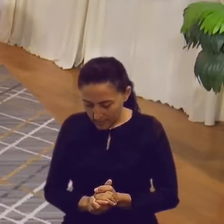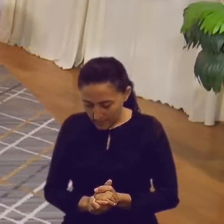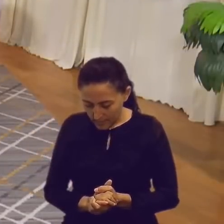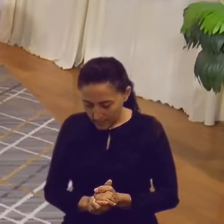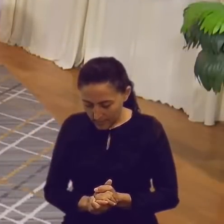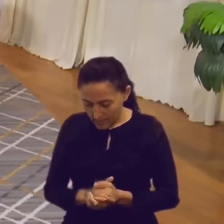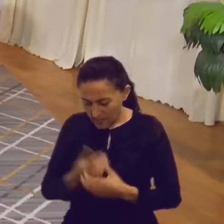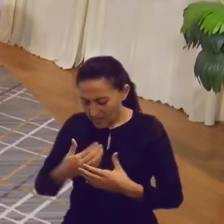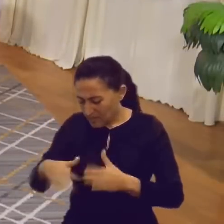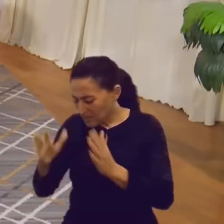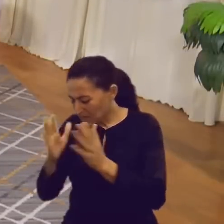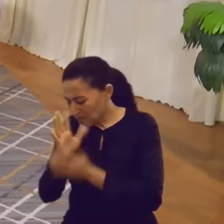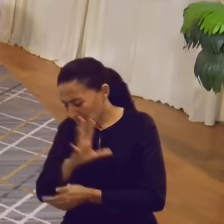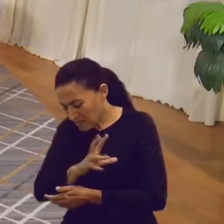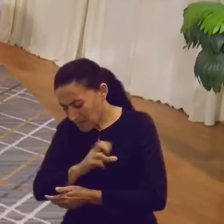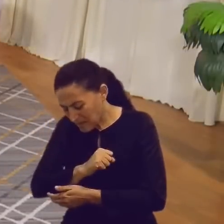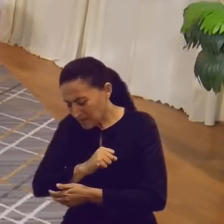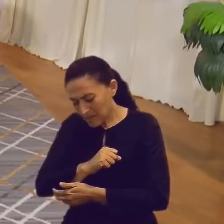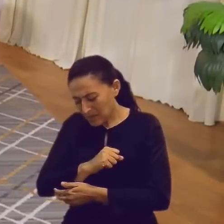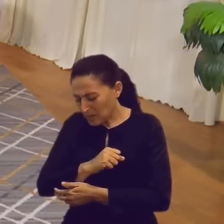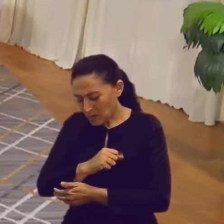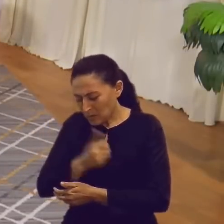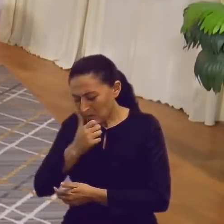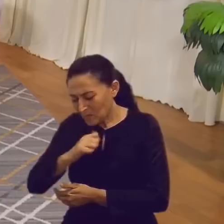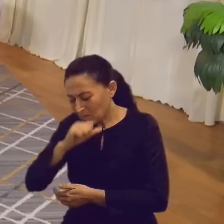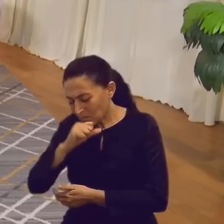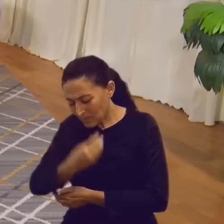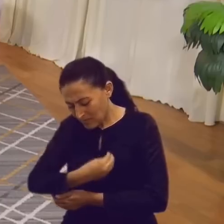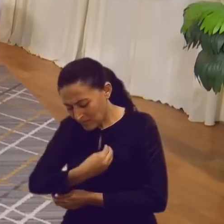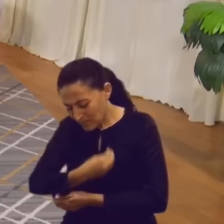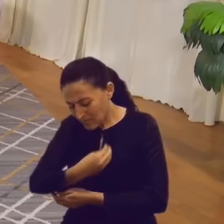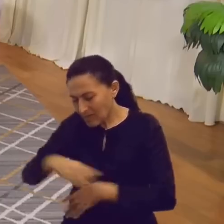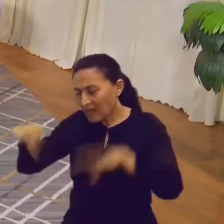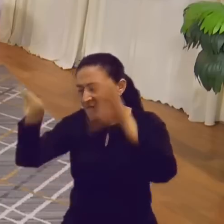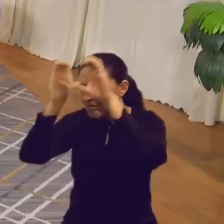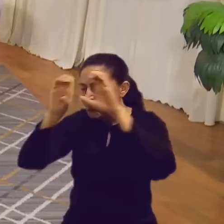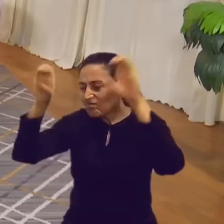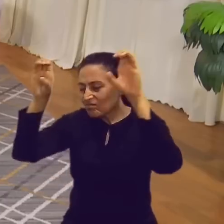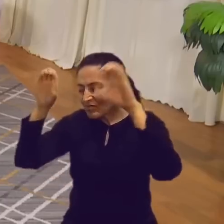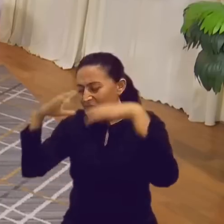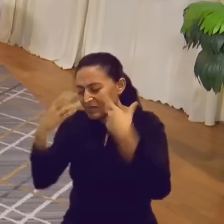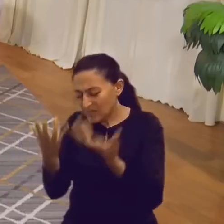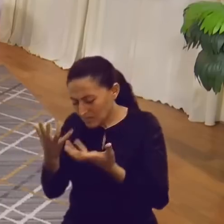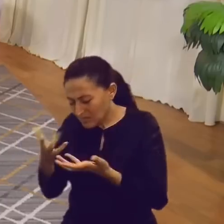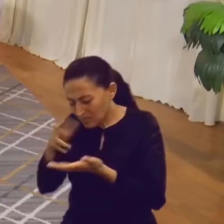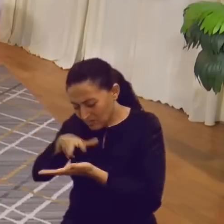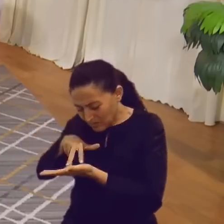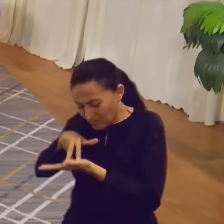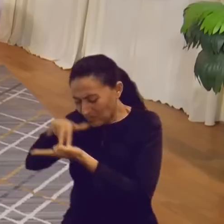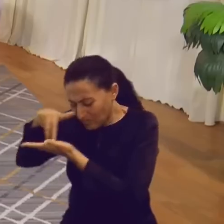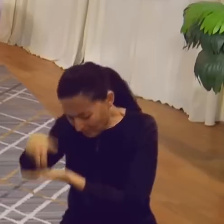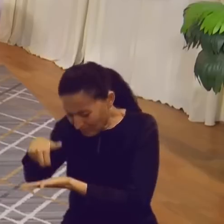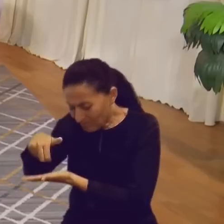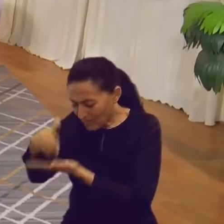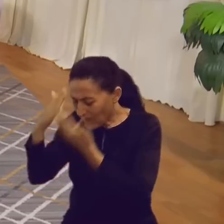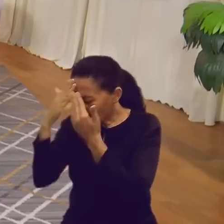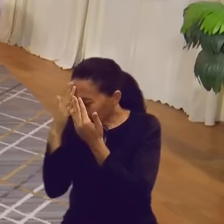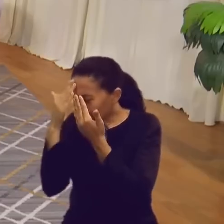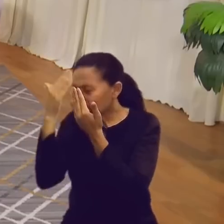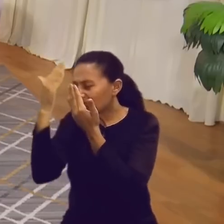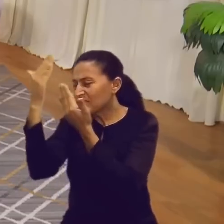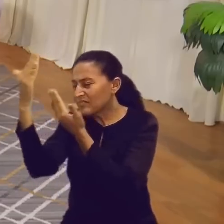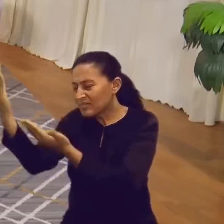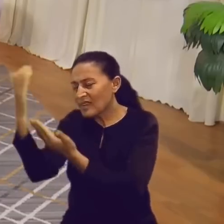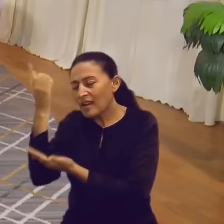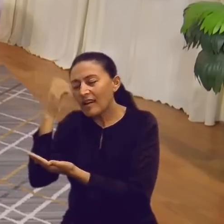Querido Deus, nosso Pai eterno, perante Ti nos prostramos neste momento, agradecidos pelo